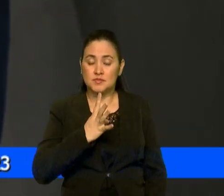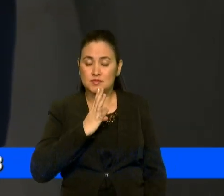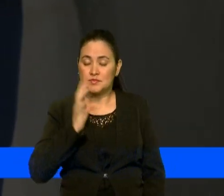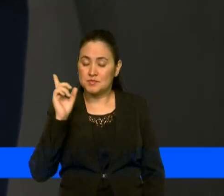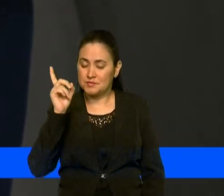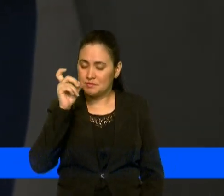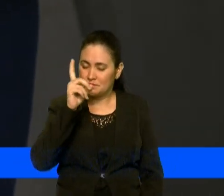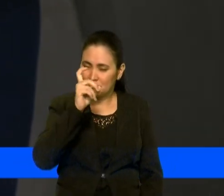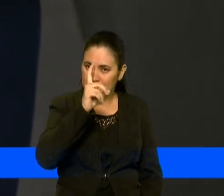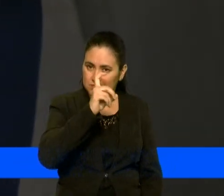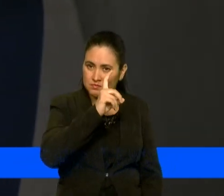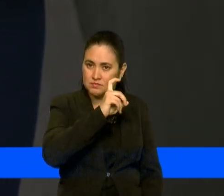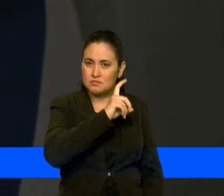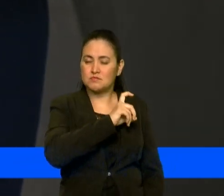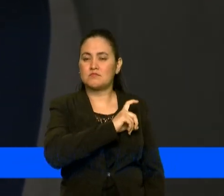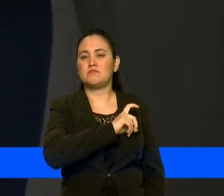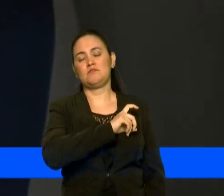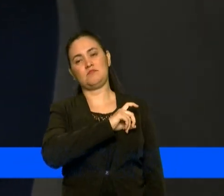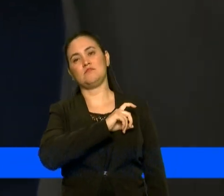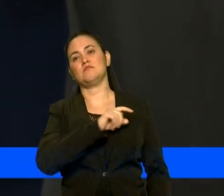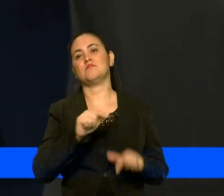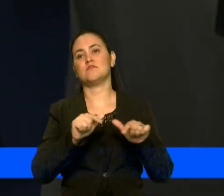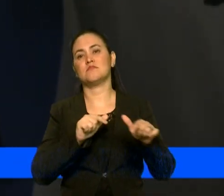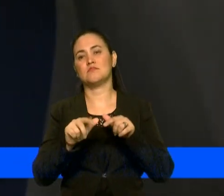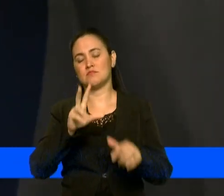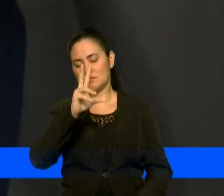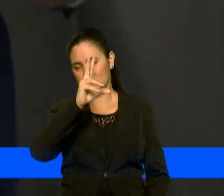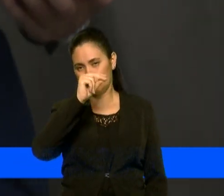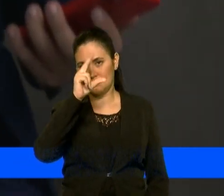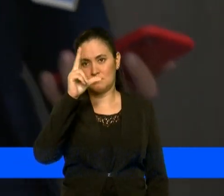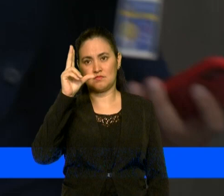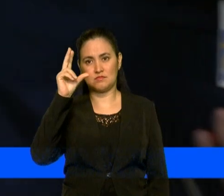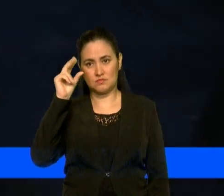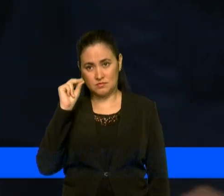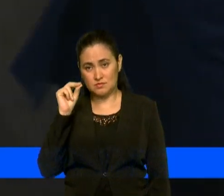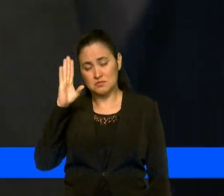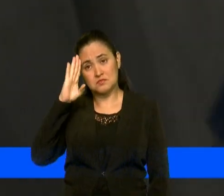que é de ser prefeito, e ainda mais de ser prefeito da